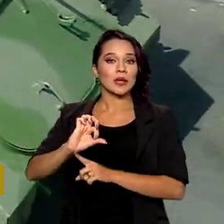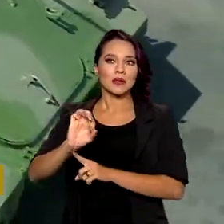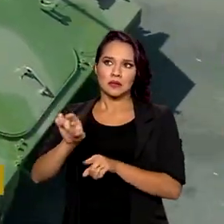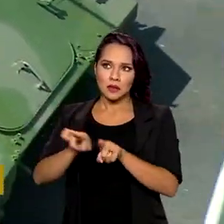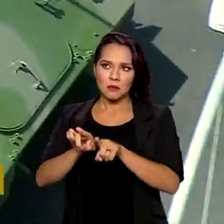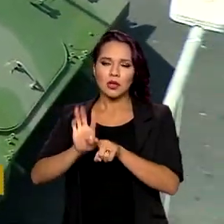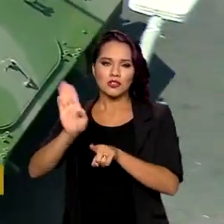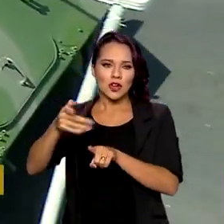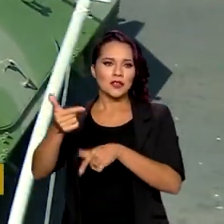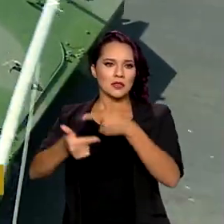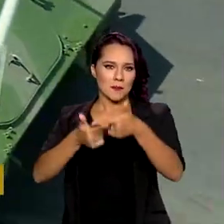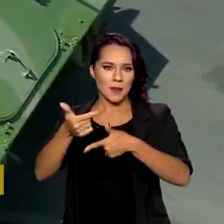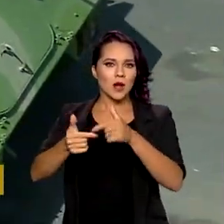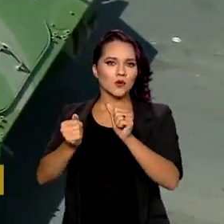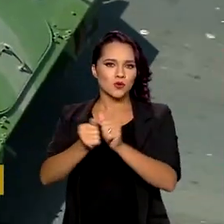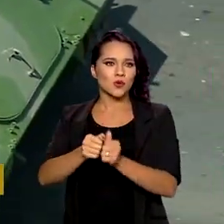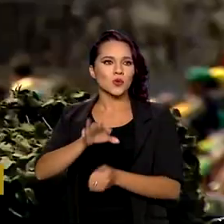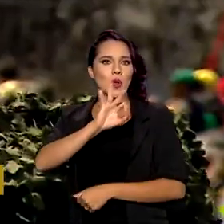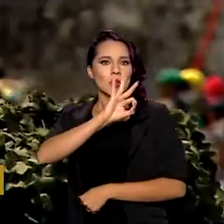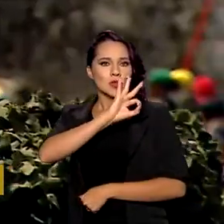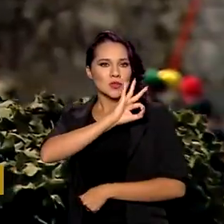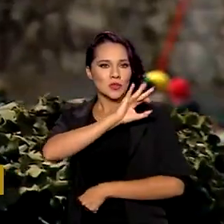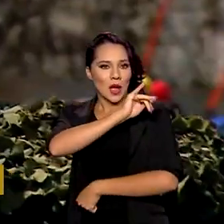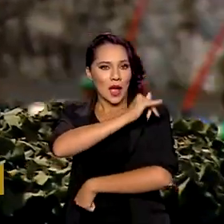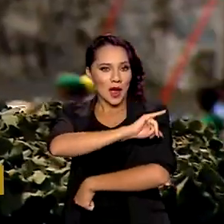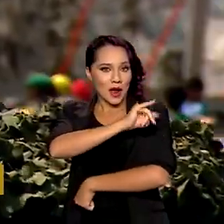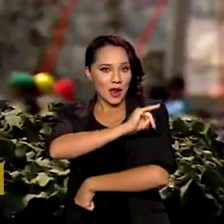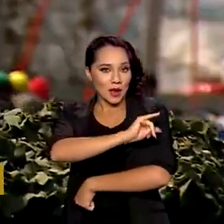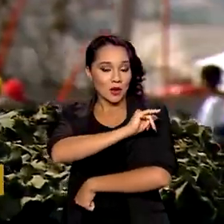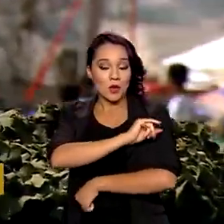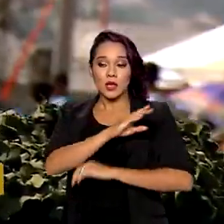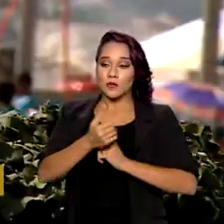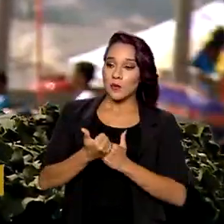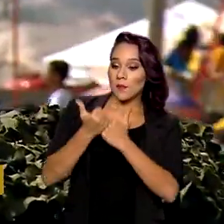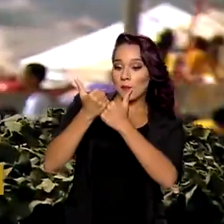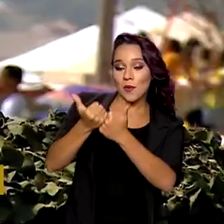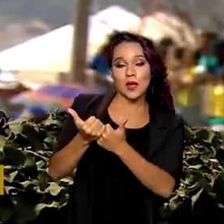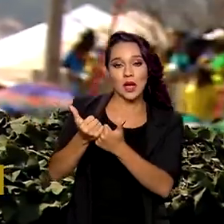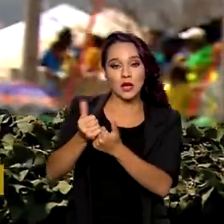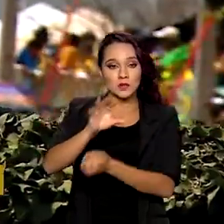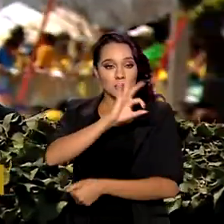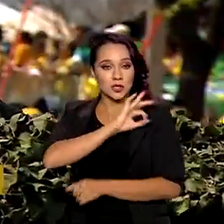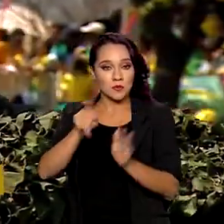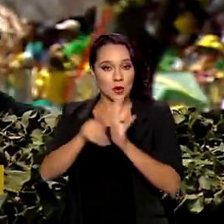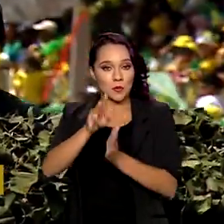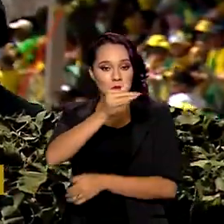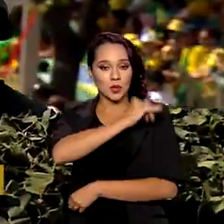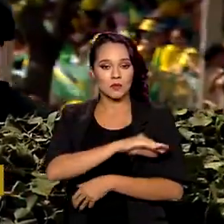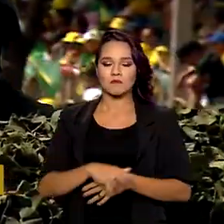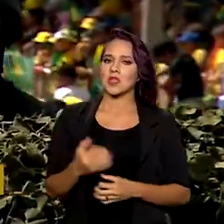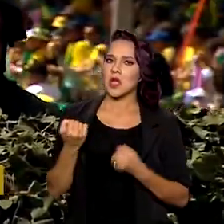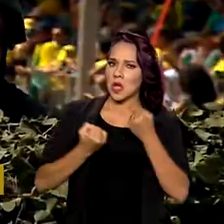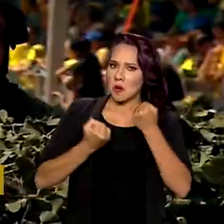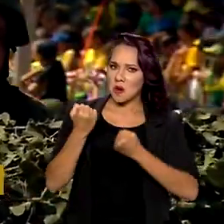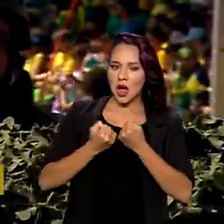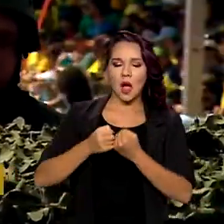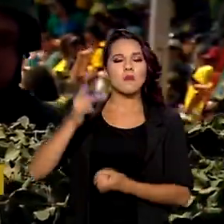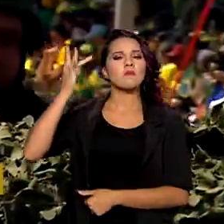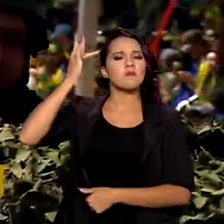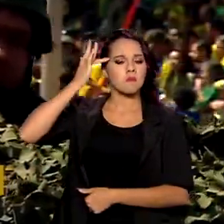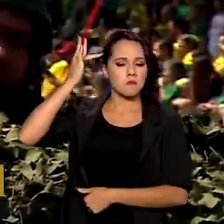Rio de Janeiro, em apoio aos órgãos de segurança pública. Então é uma viatura também